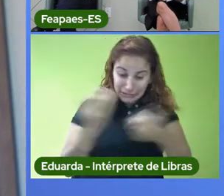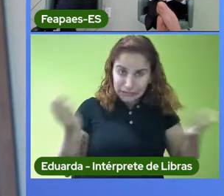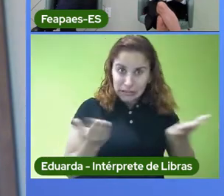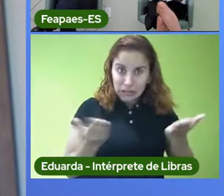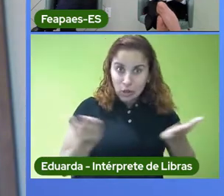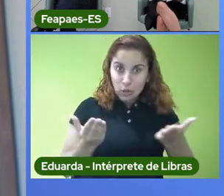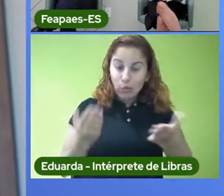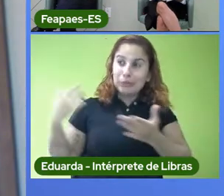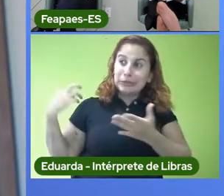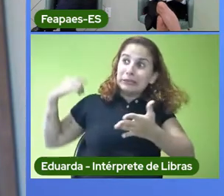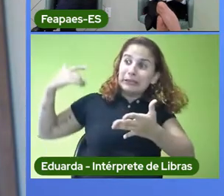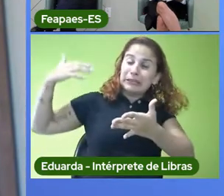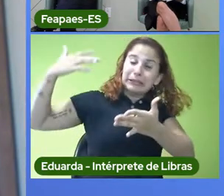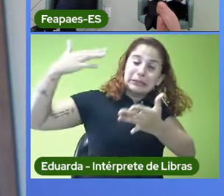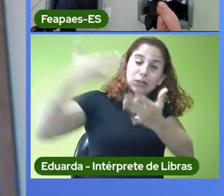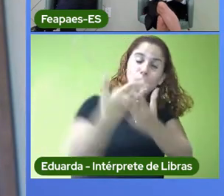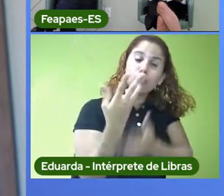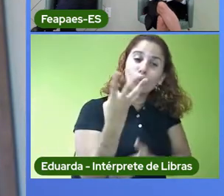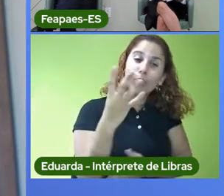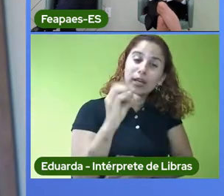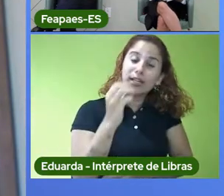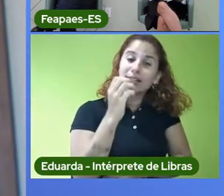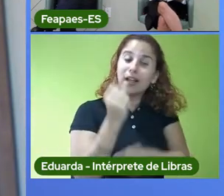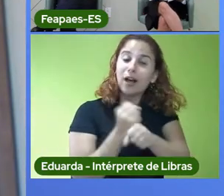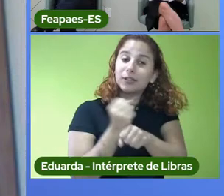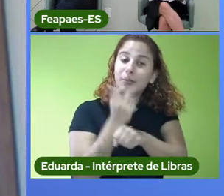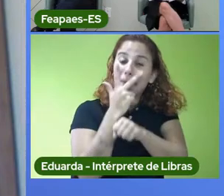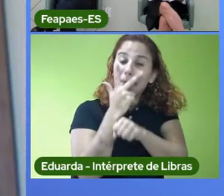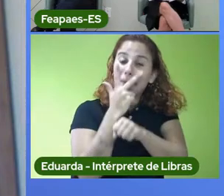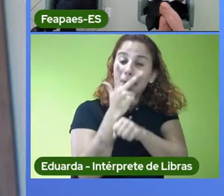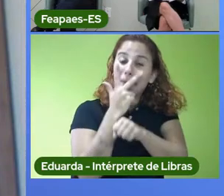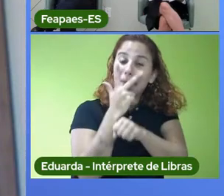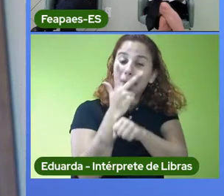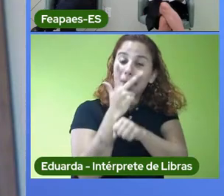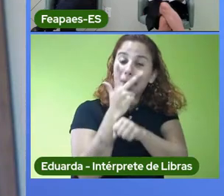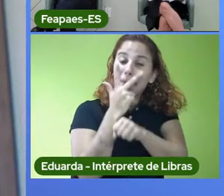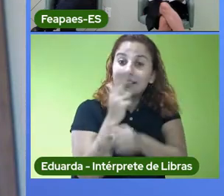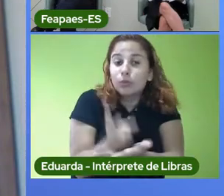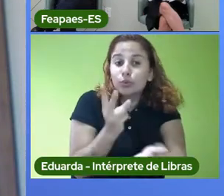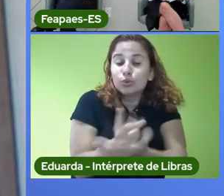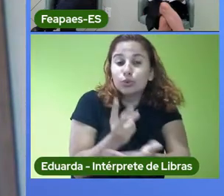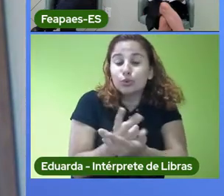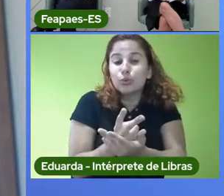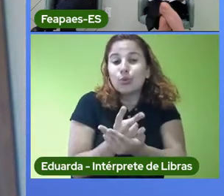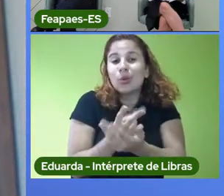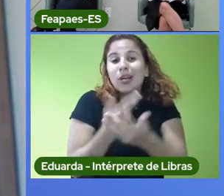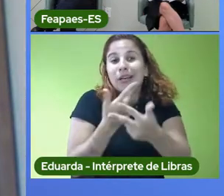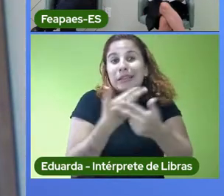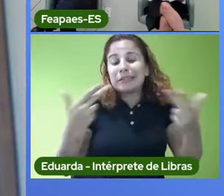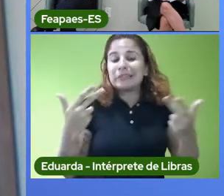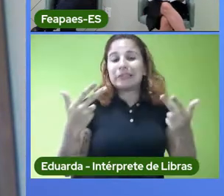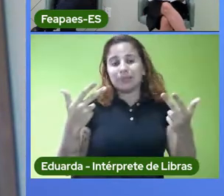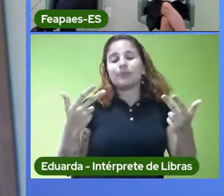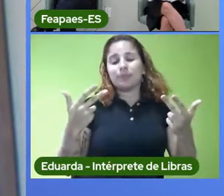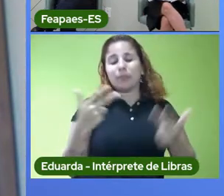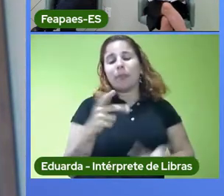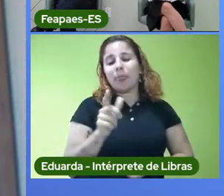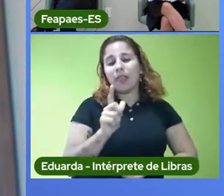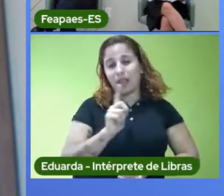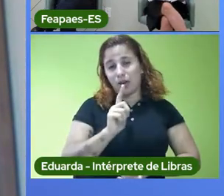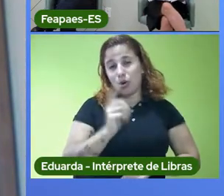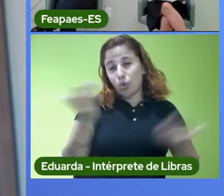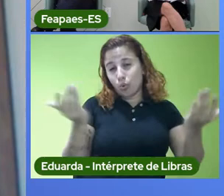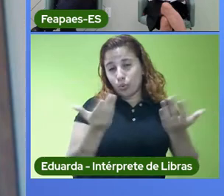do momento em que ele fez essa afirmação, mesmo com os direitos de seguridade social que nós temos hoje no Brasil, não só